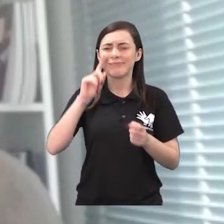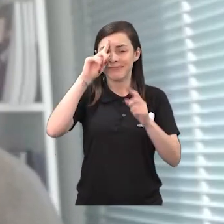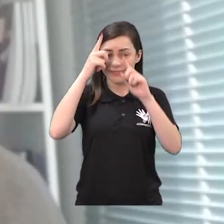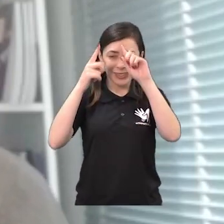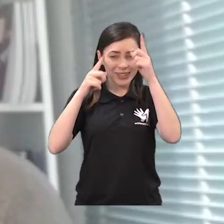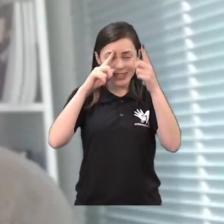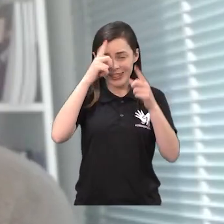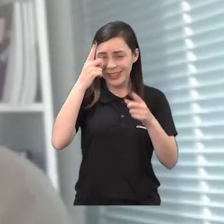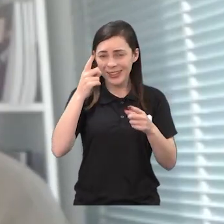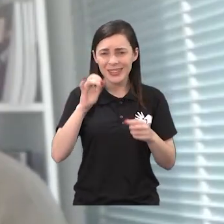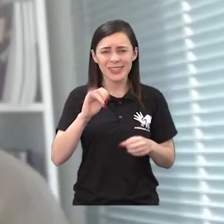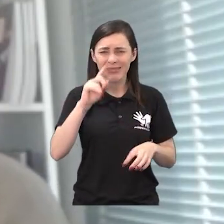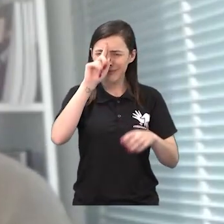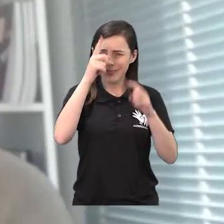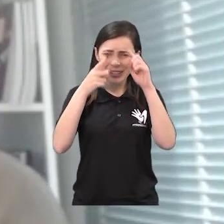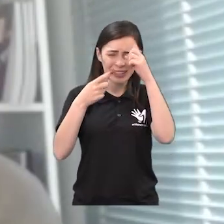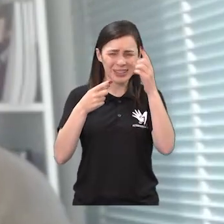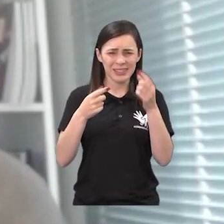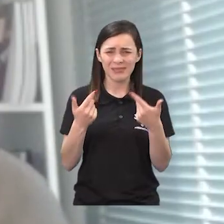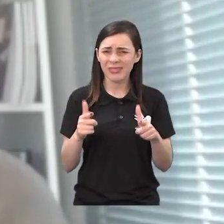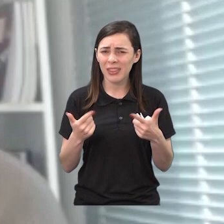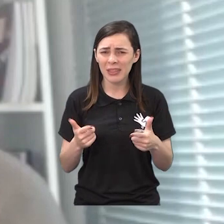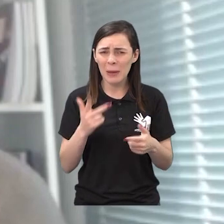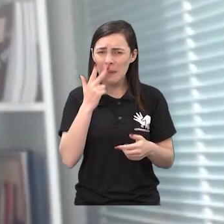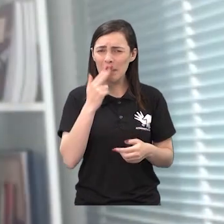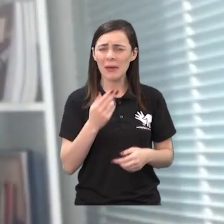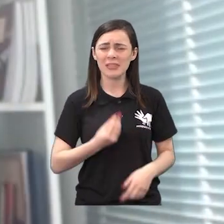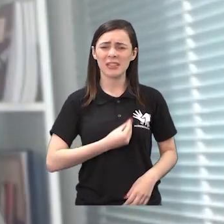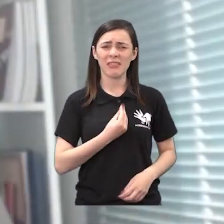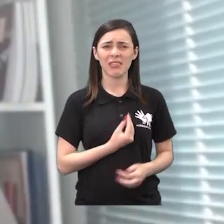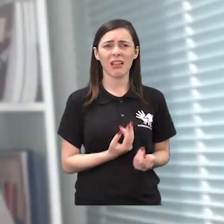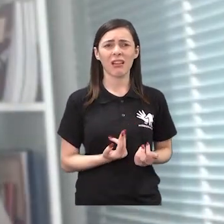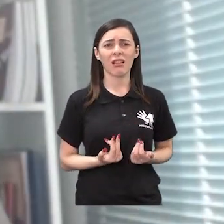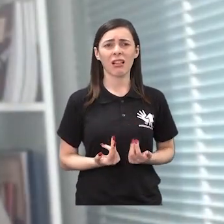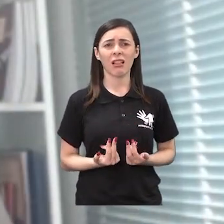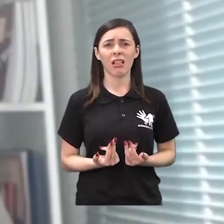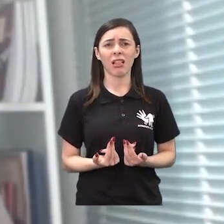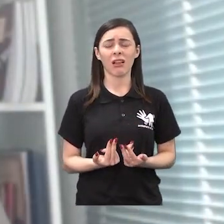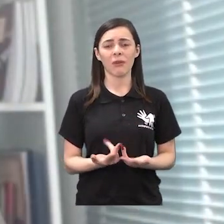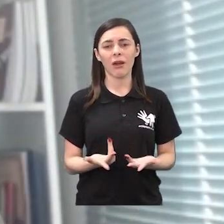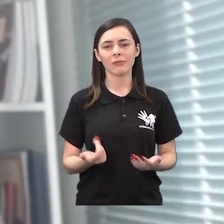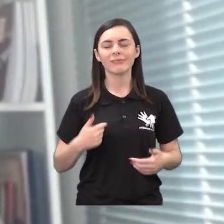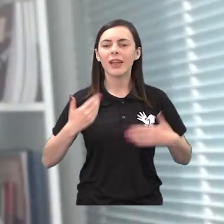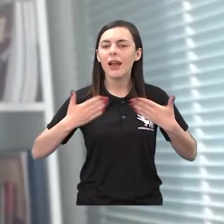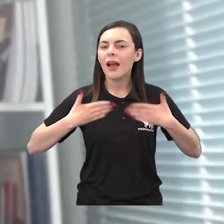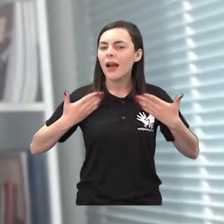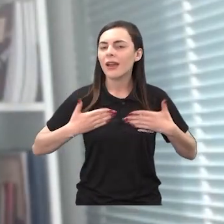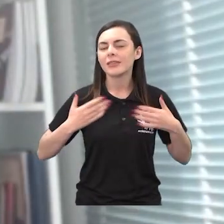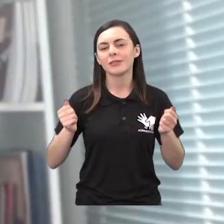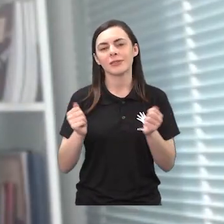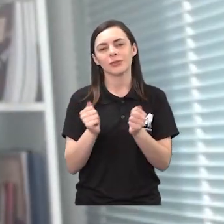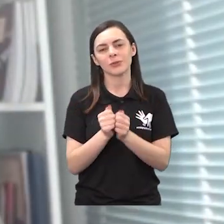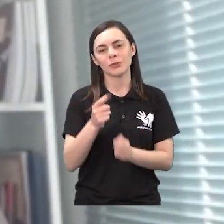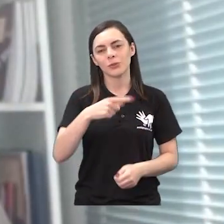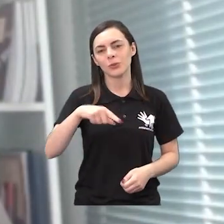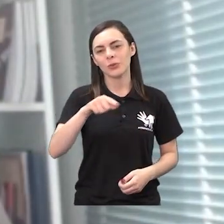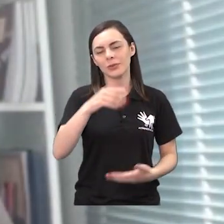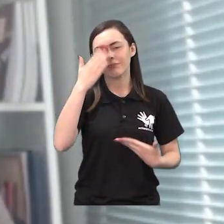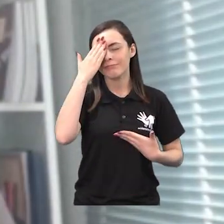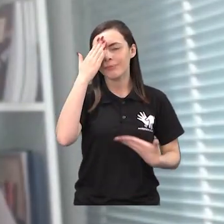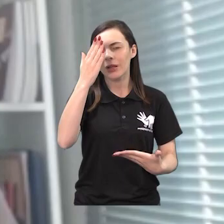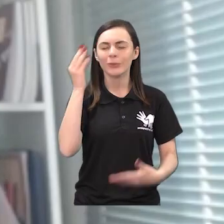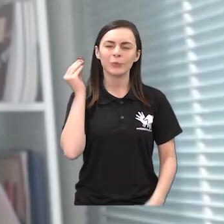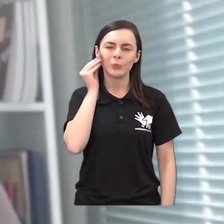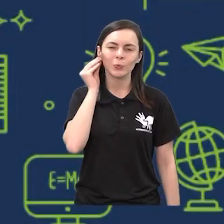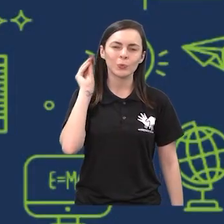nessa vida, senão fica tudo muito, muito igual, né? Gente, foi uma alegria estar com vocês. Muito obrigada. Um